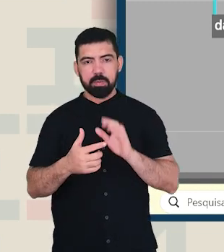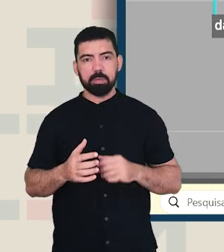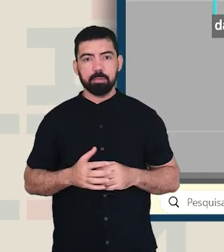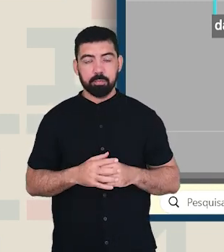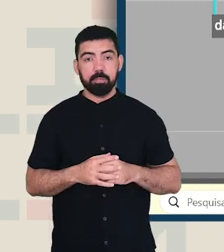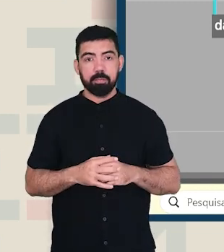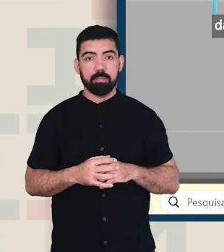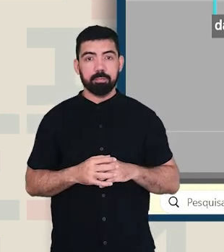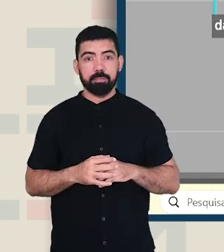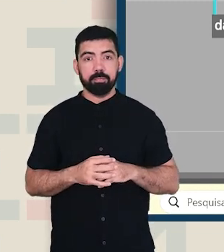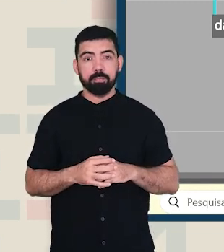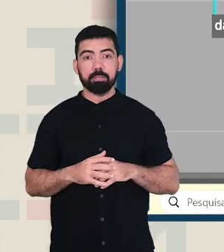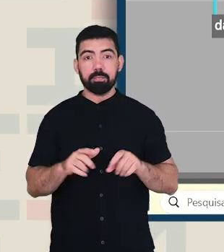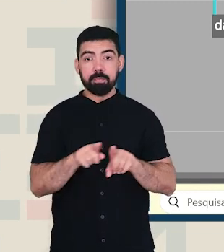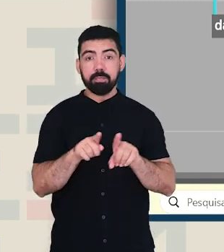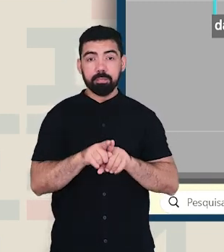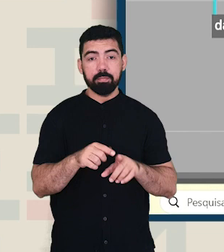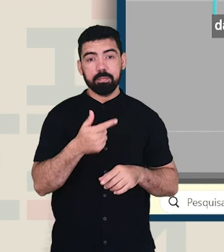e